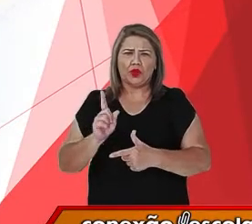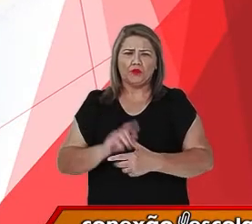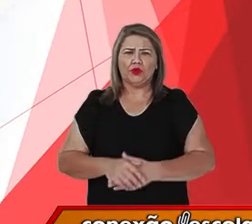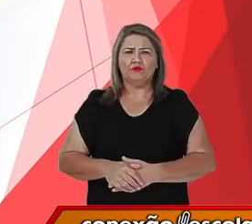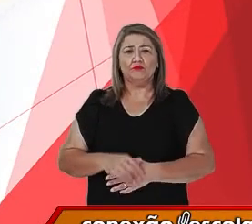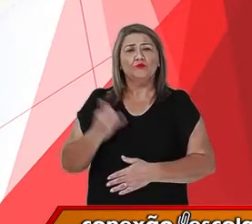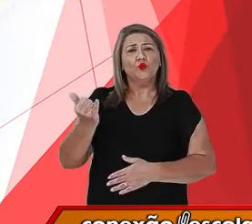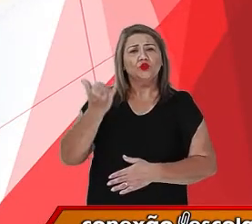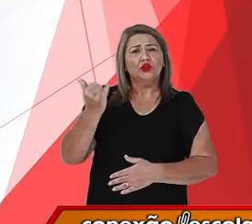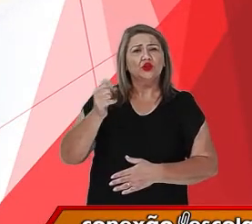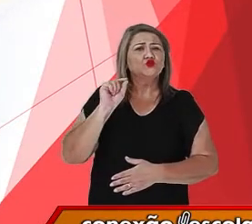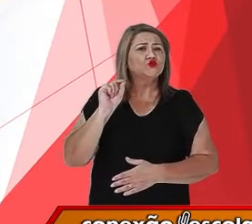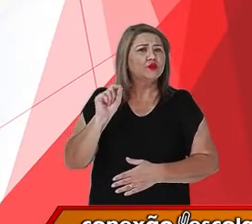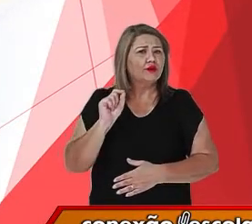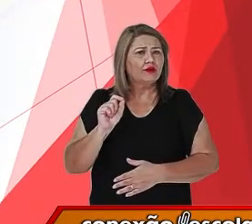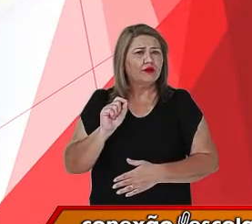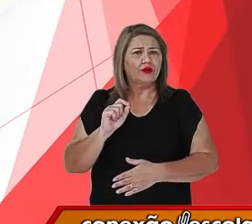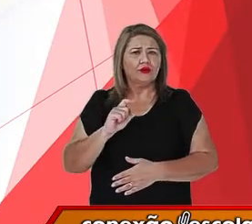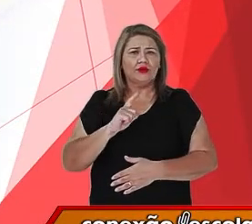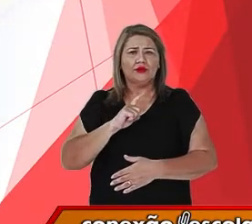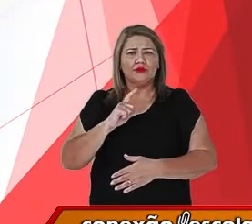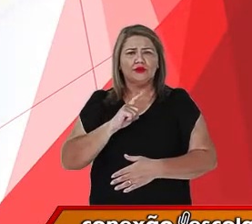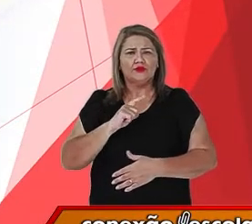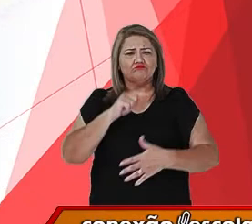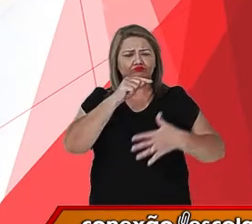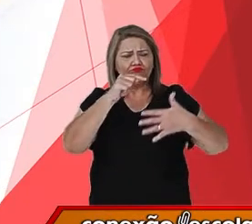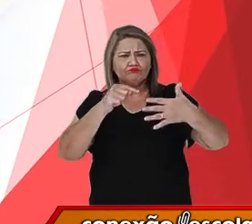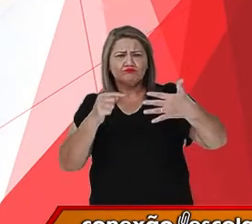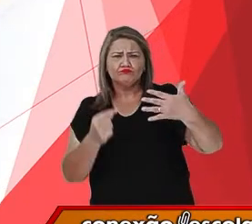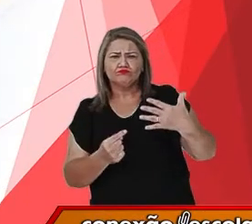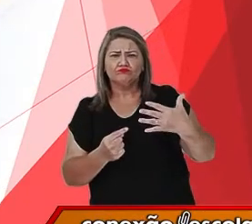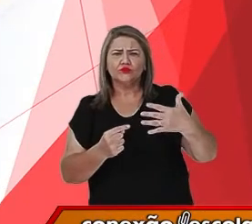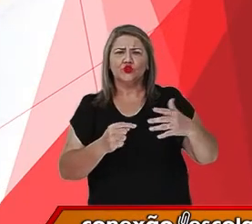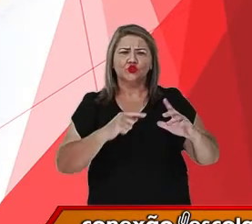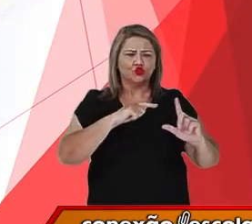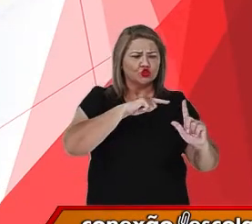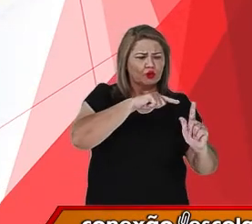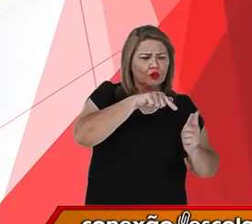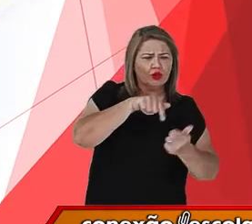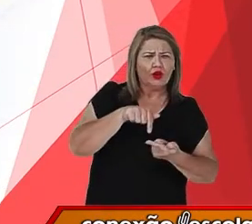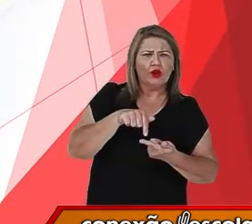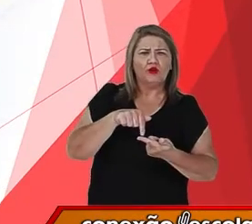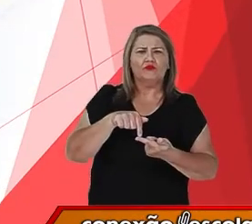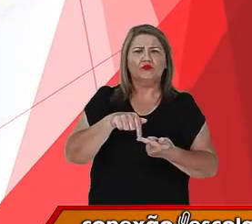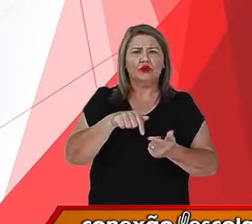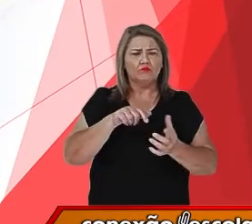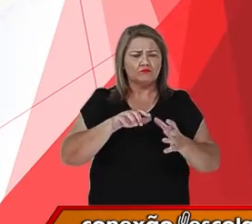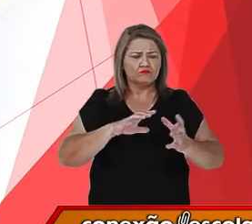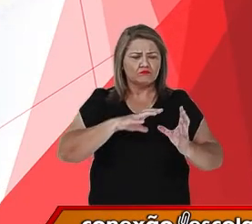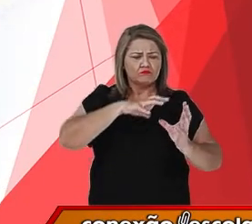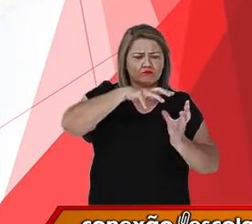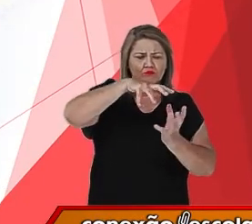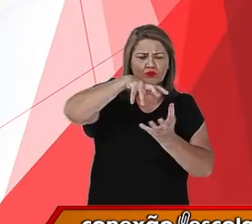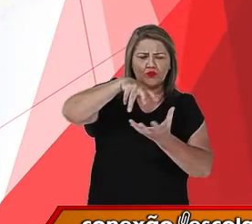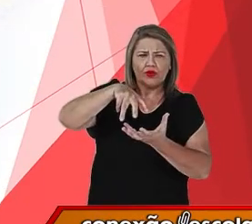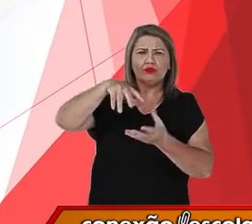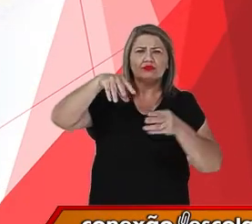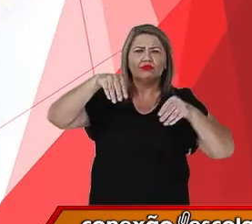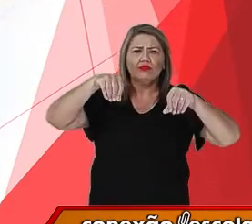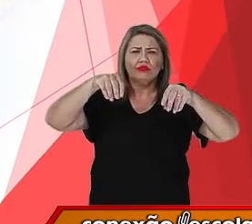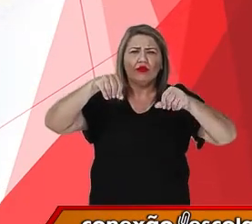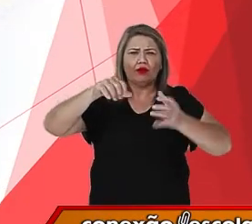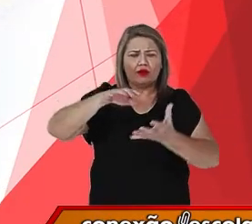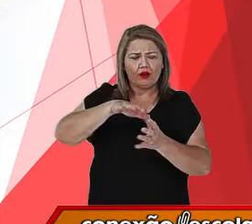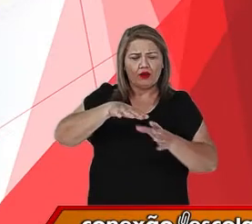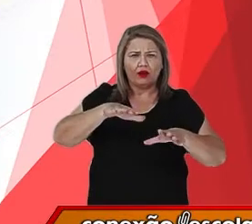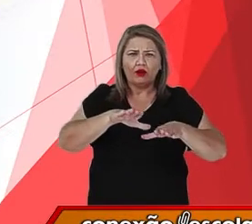que essa classificação geográfica e geológica leva em consideração as terras e conforme elas foram